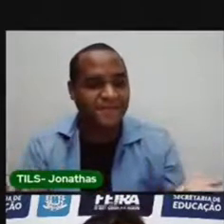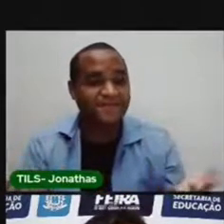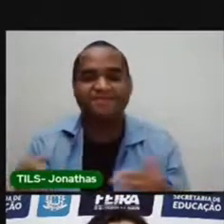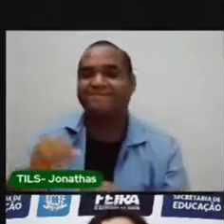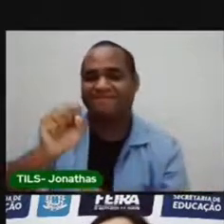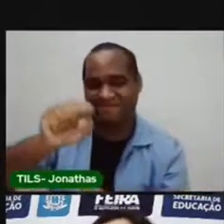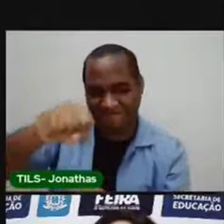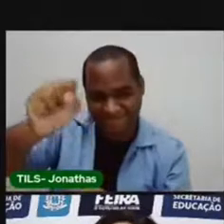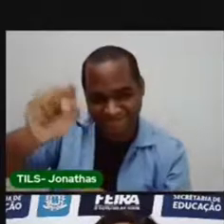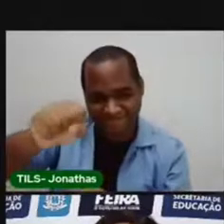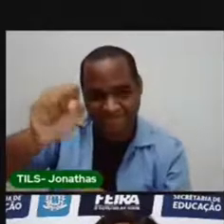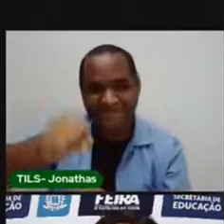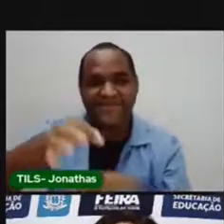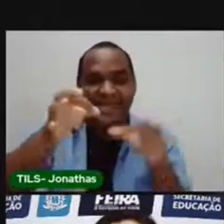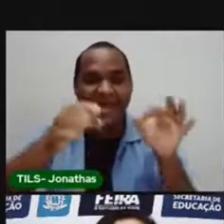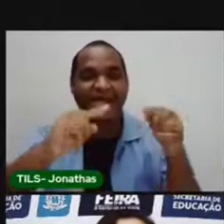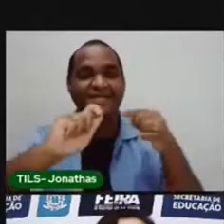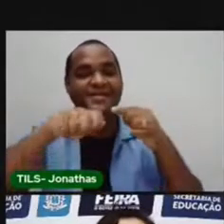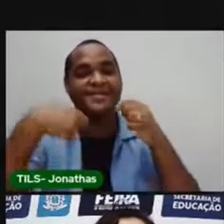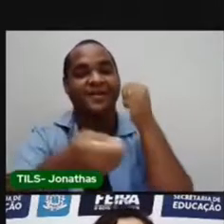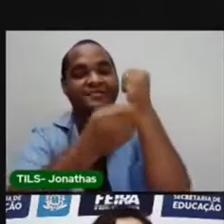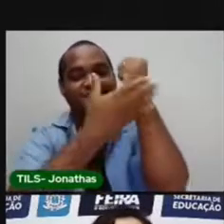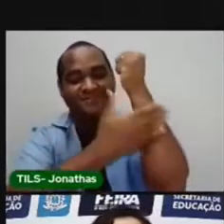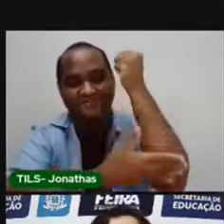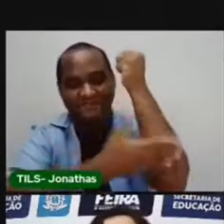Isso mesmo, abacaxi.